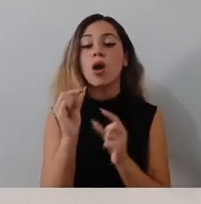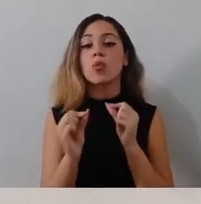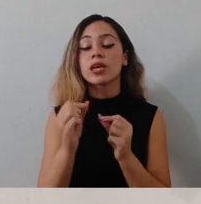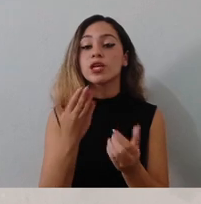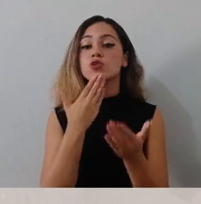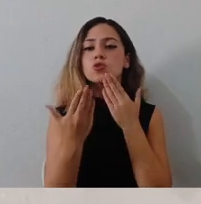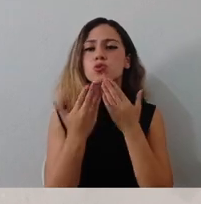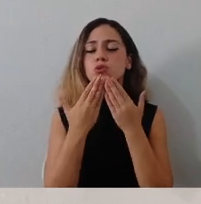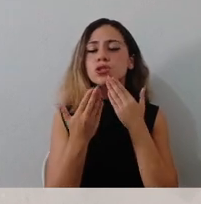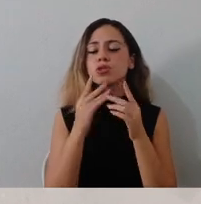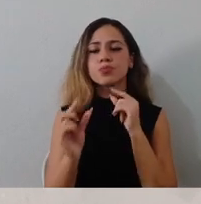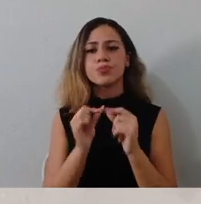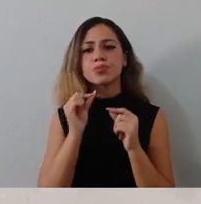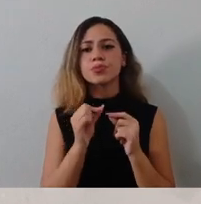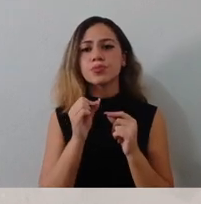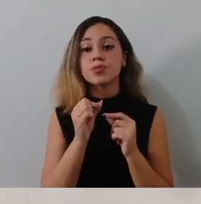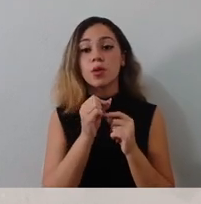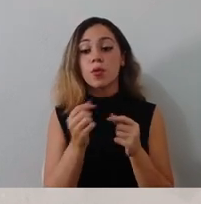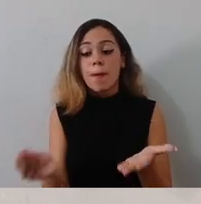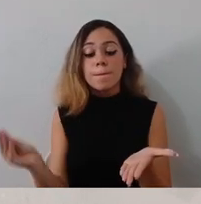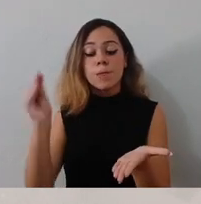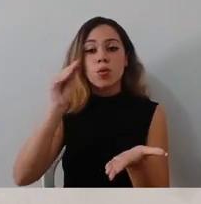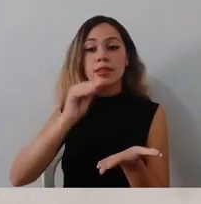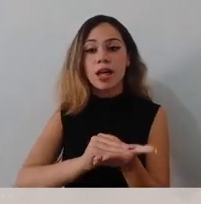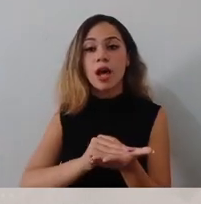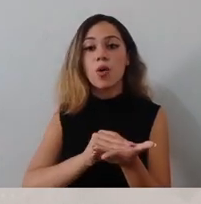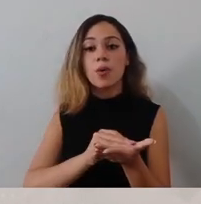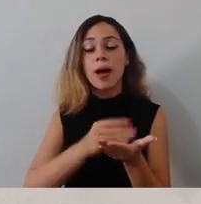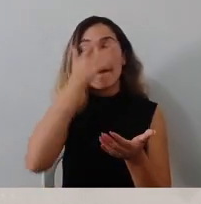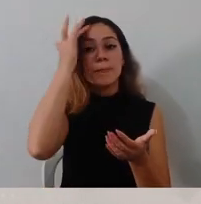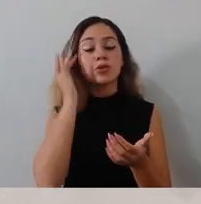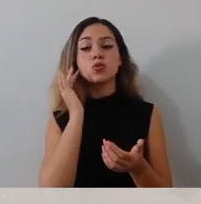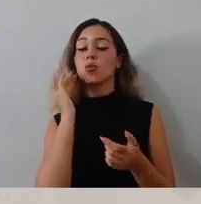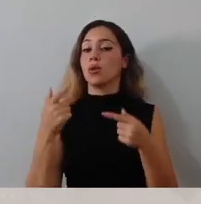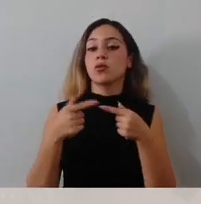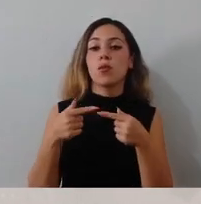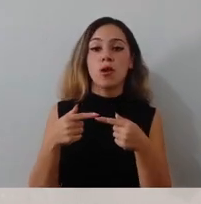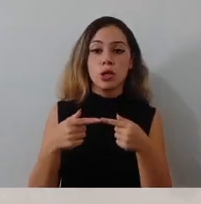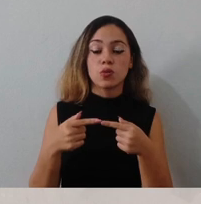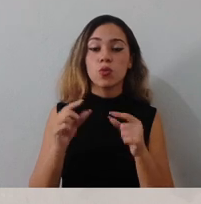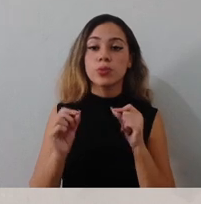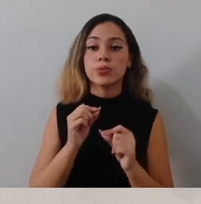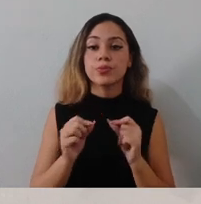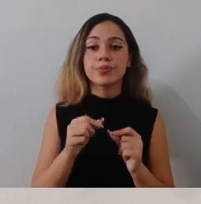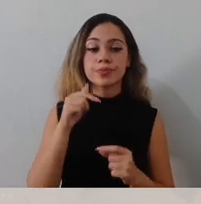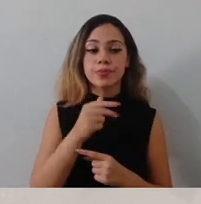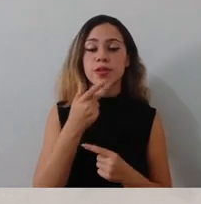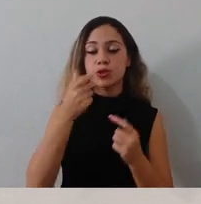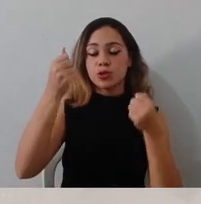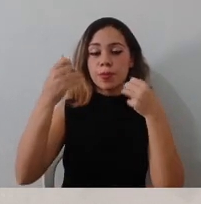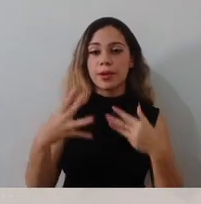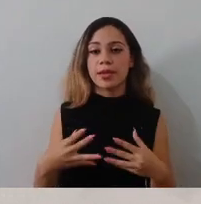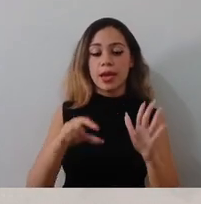comissões discutindo exatamente a implementação para que essa pessoa, né, de acordo com a Constituição, que